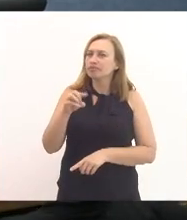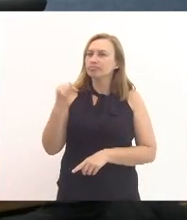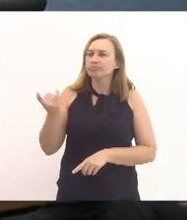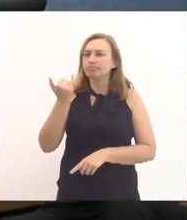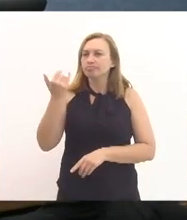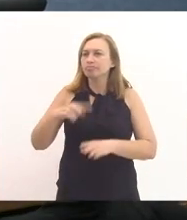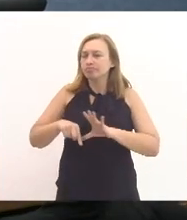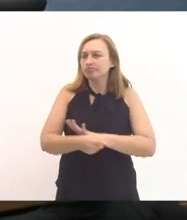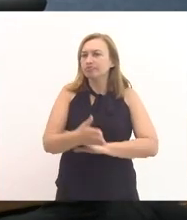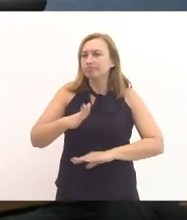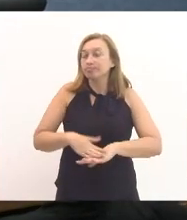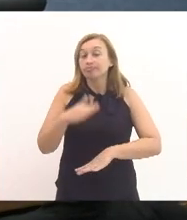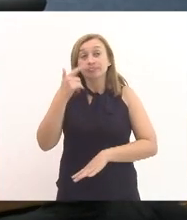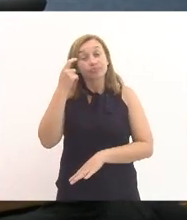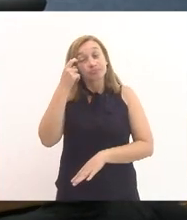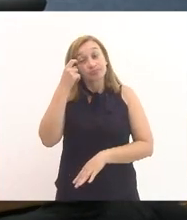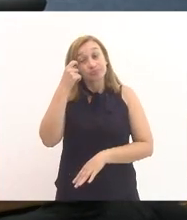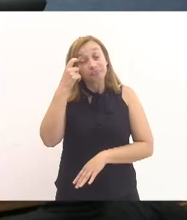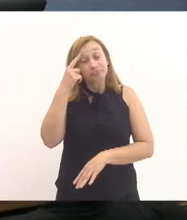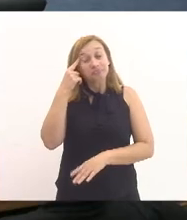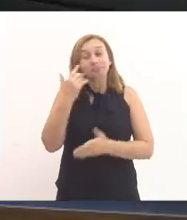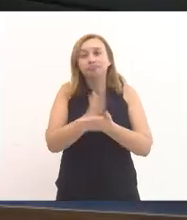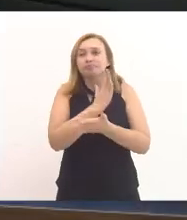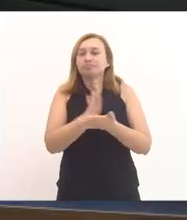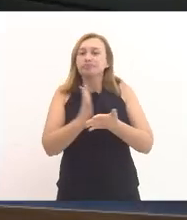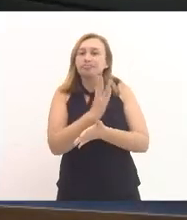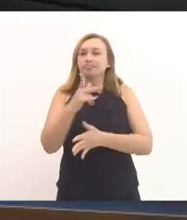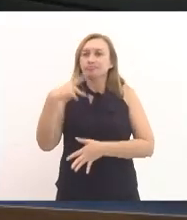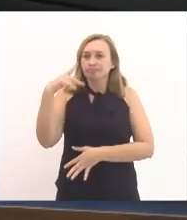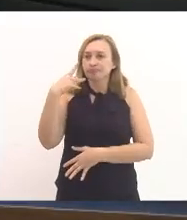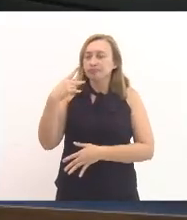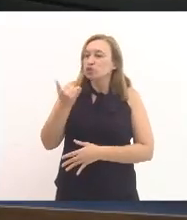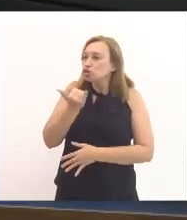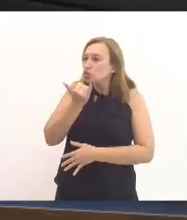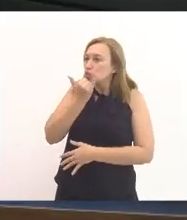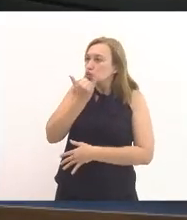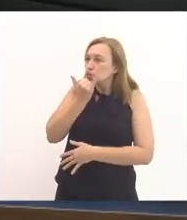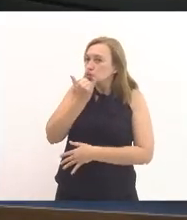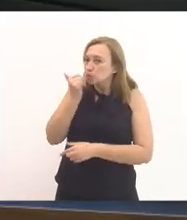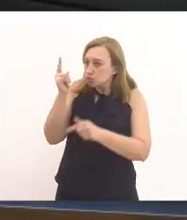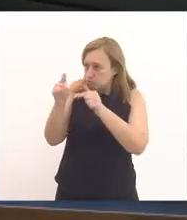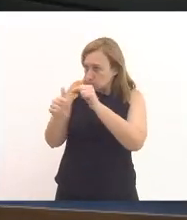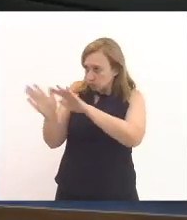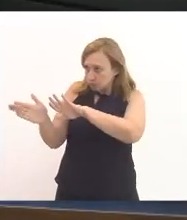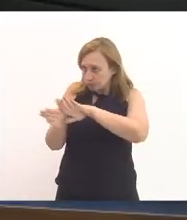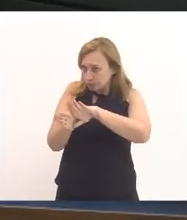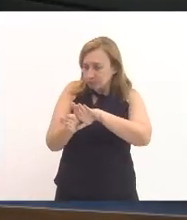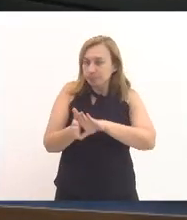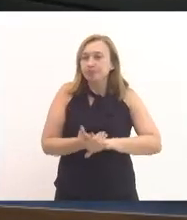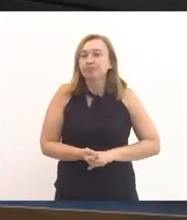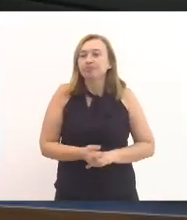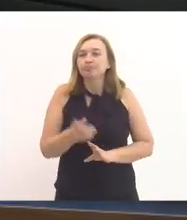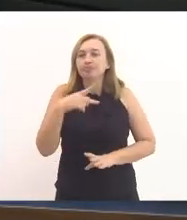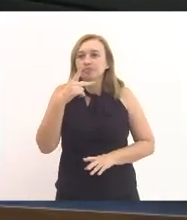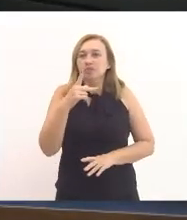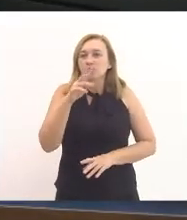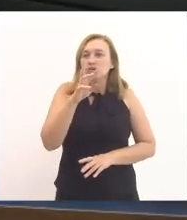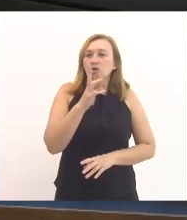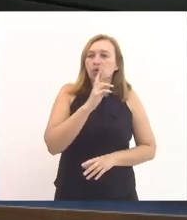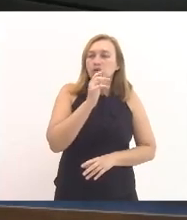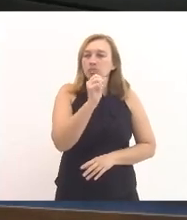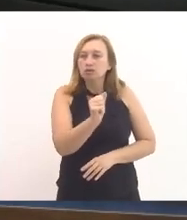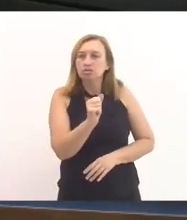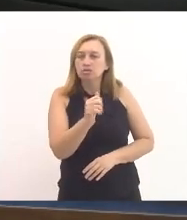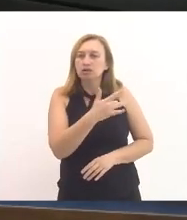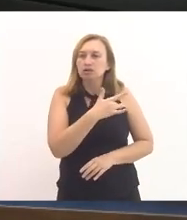importante aprofunde isso aí a gente às vezes na política desculpa eu o irmão deixou falaram do Rodrigo